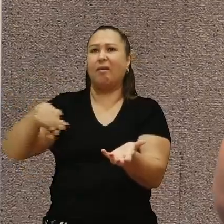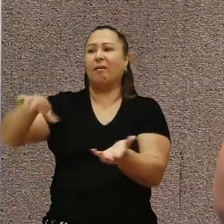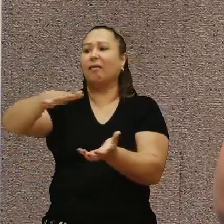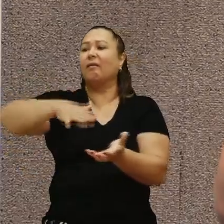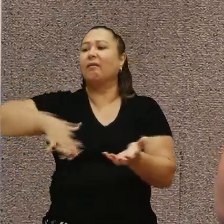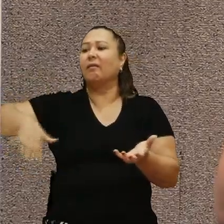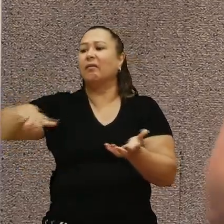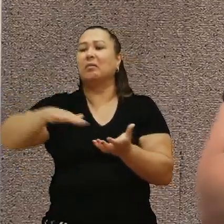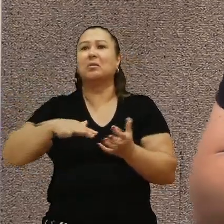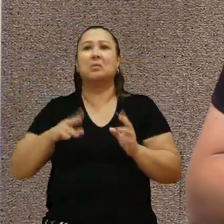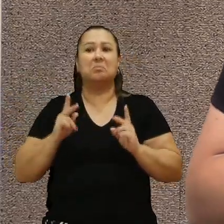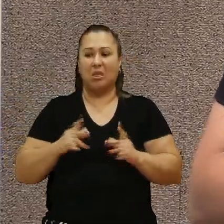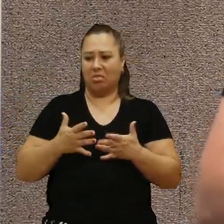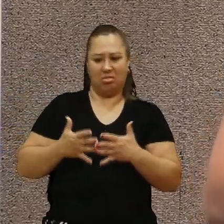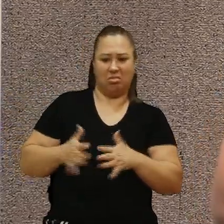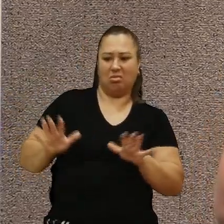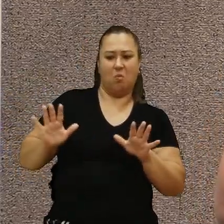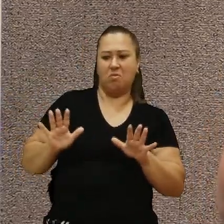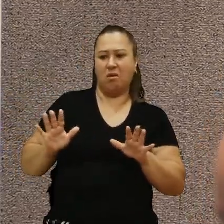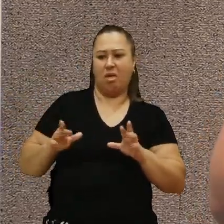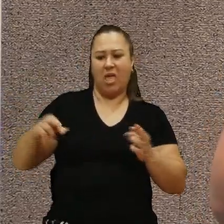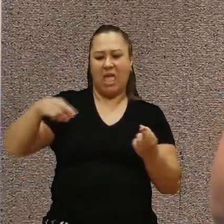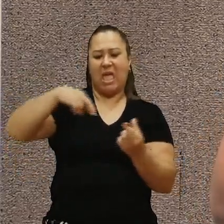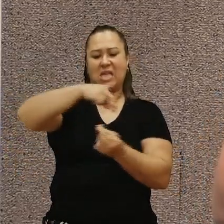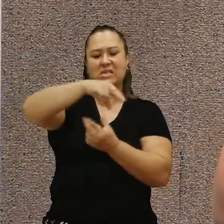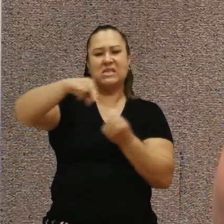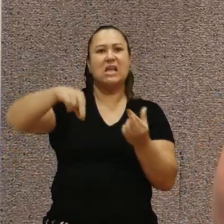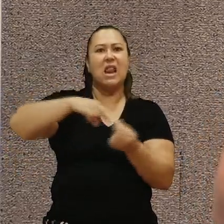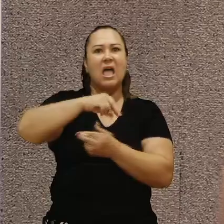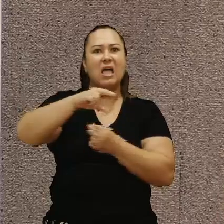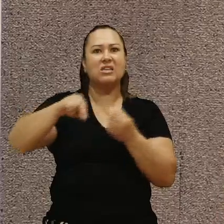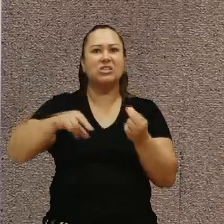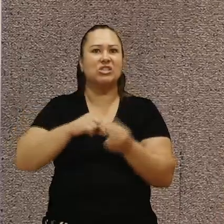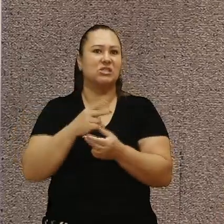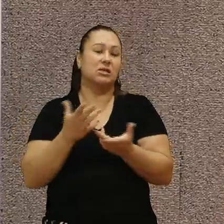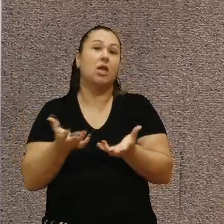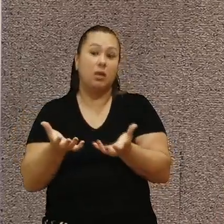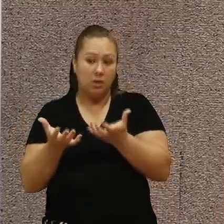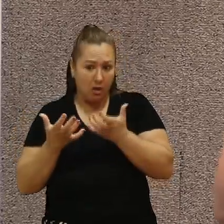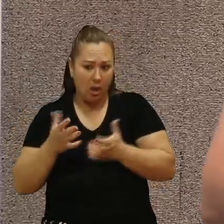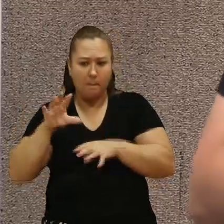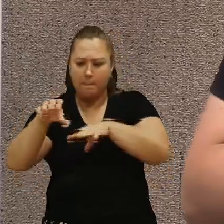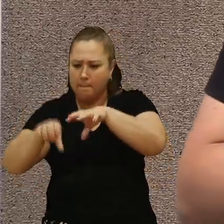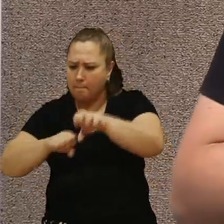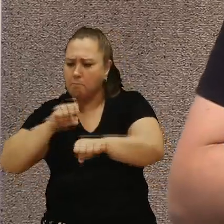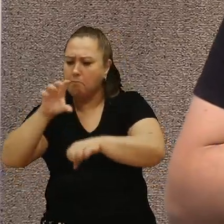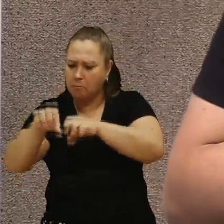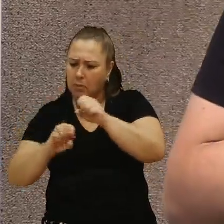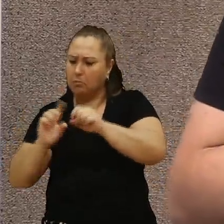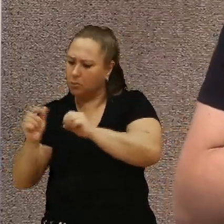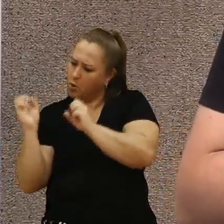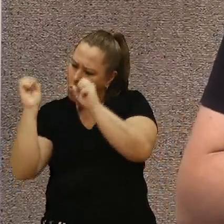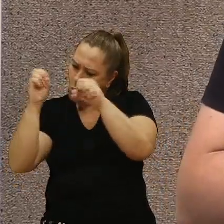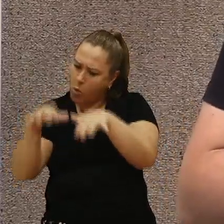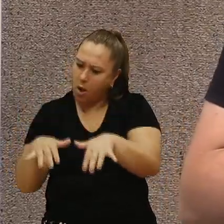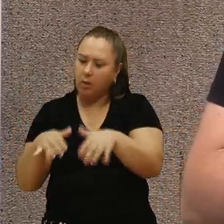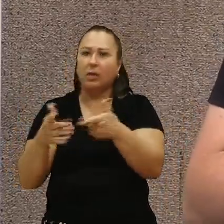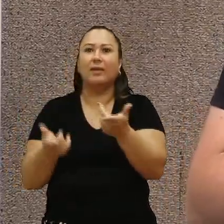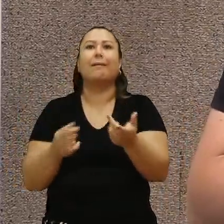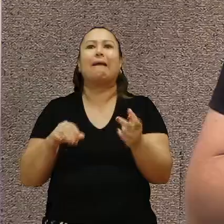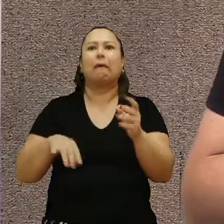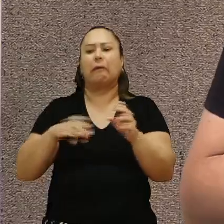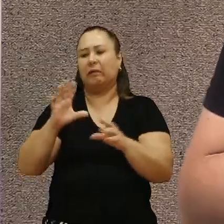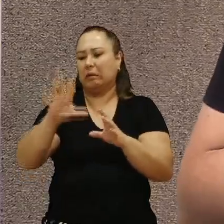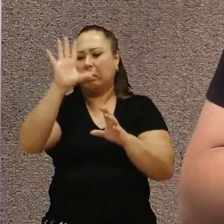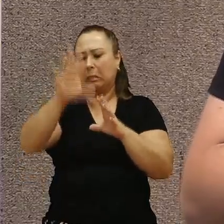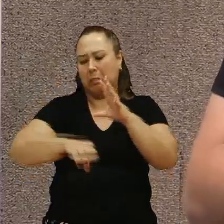que a pessoa que não quer fazer a reciclagem, mas que quer badernar, porque quem quer reciclar tira o que recicla e devolve dentro do container, mas quem quer badernar